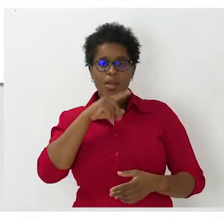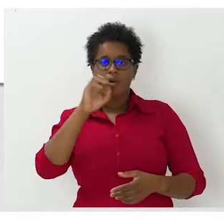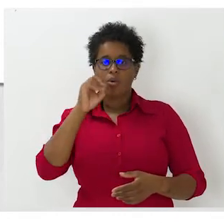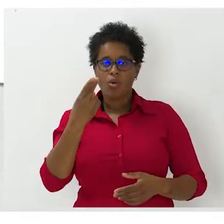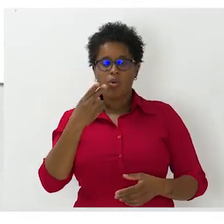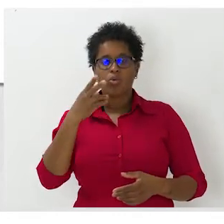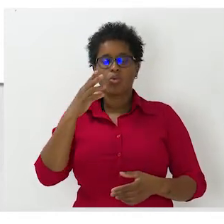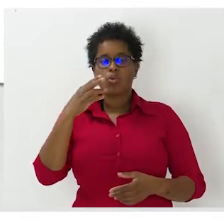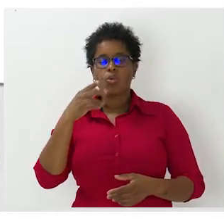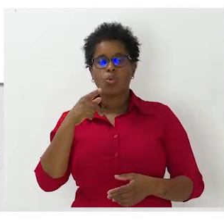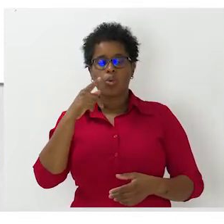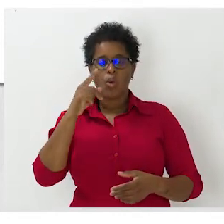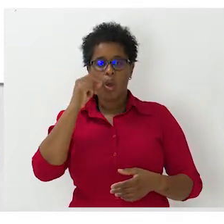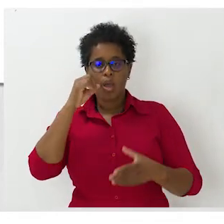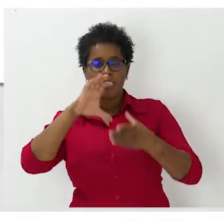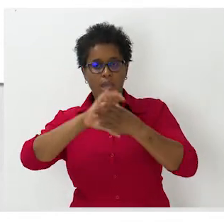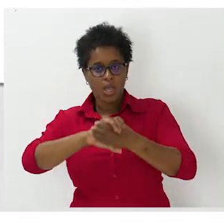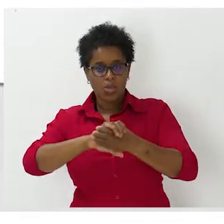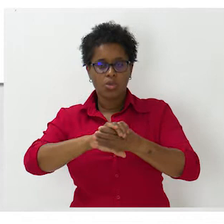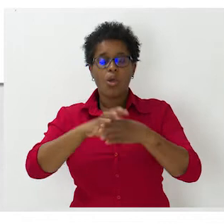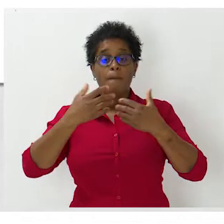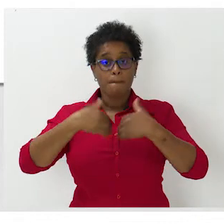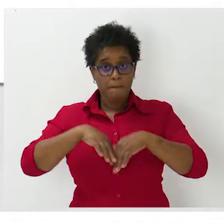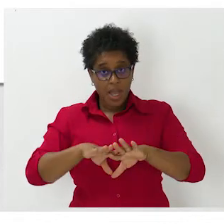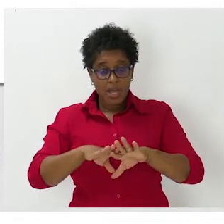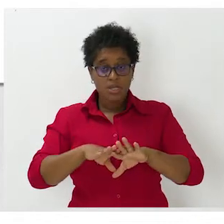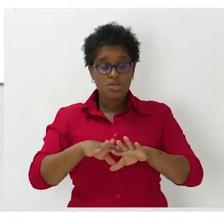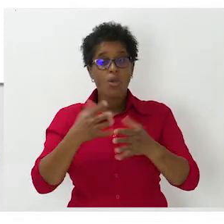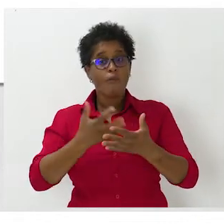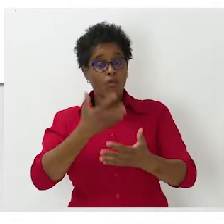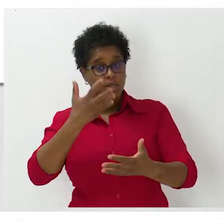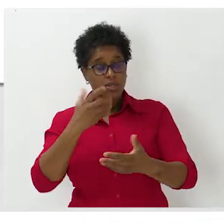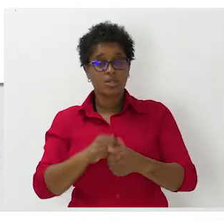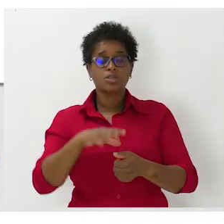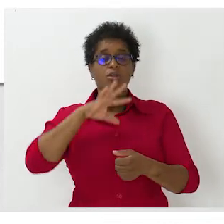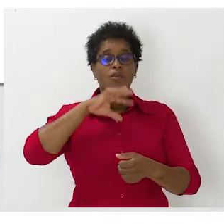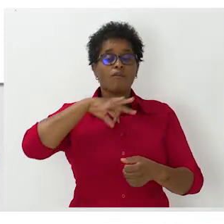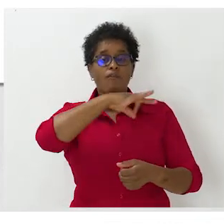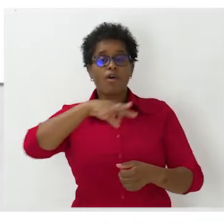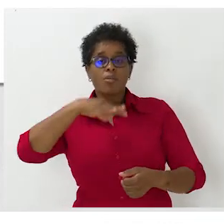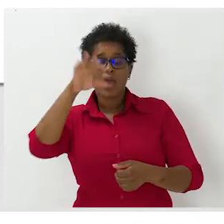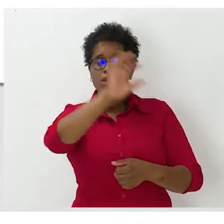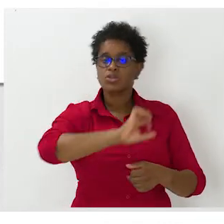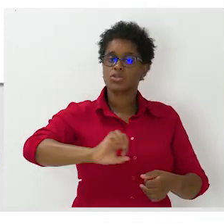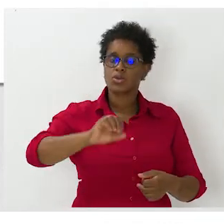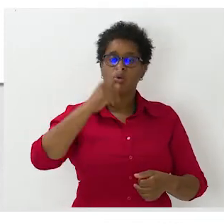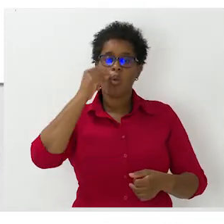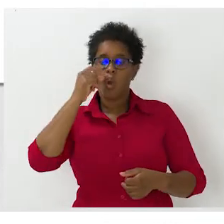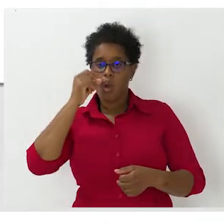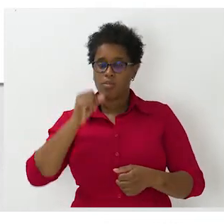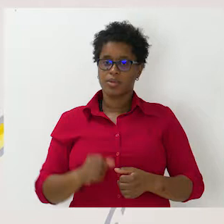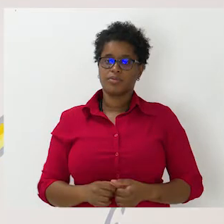dos maridos, mas influenciavam os seus familiares